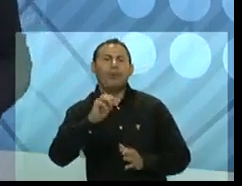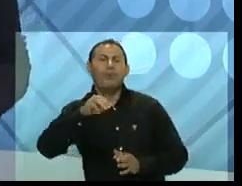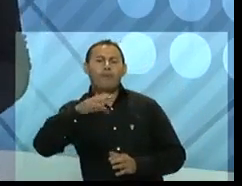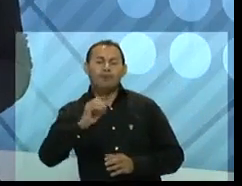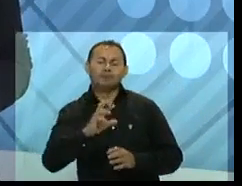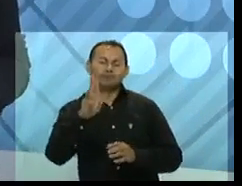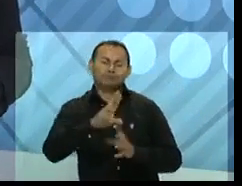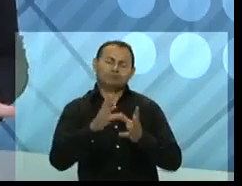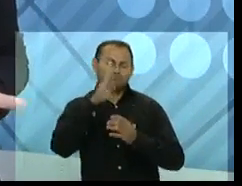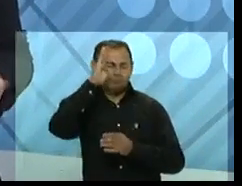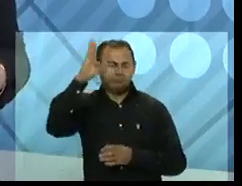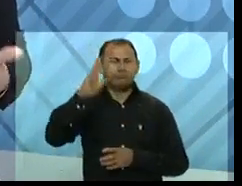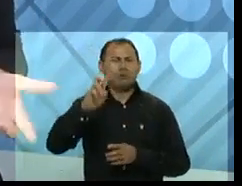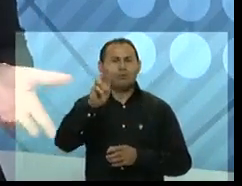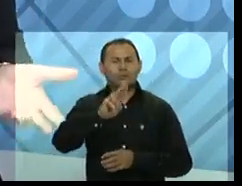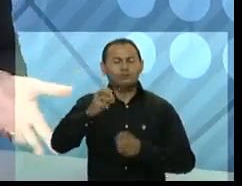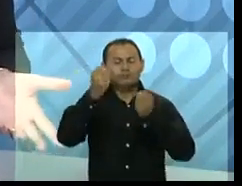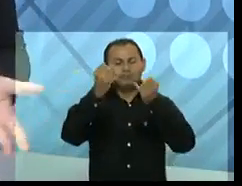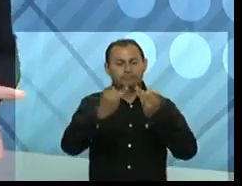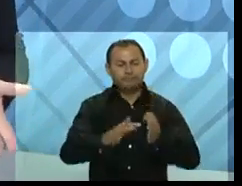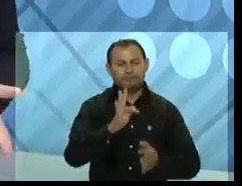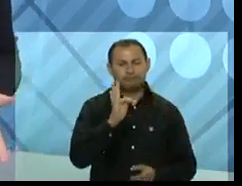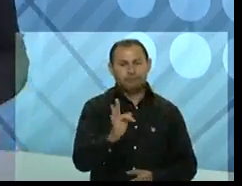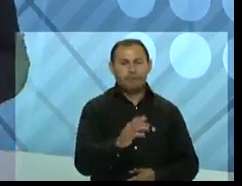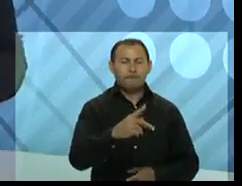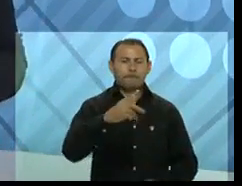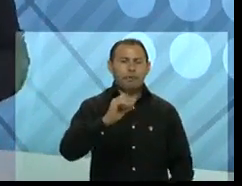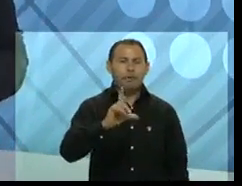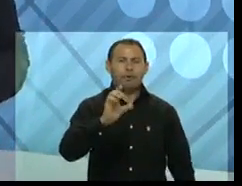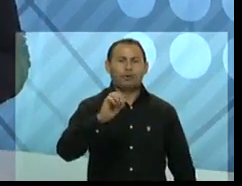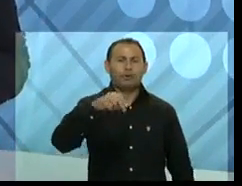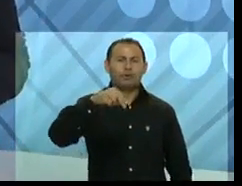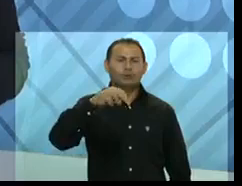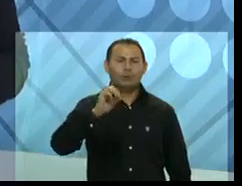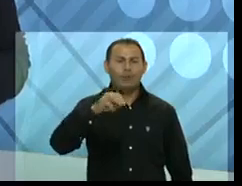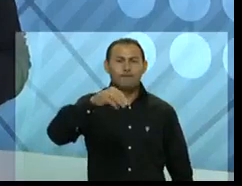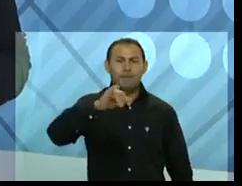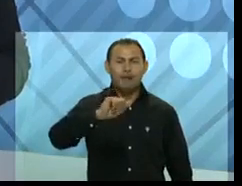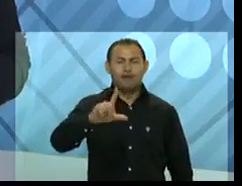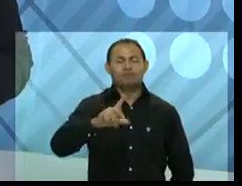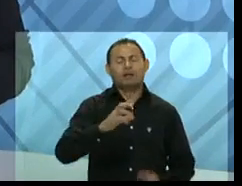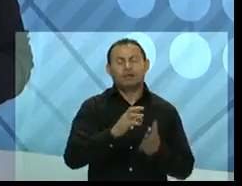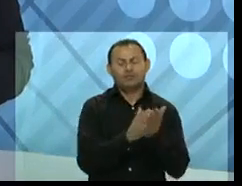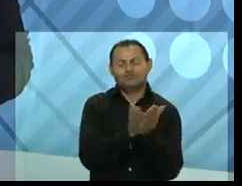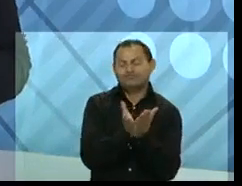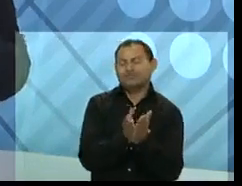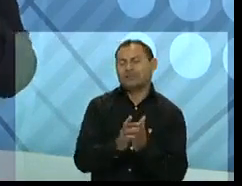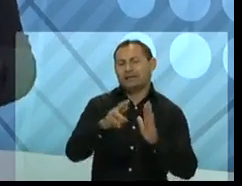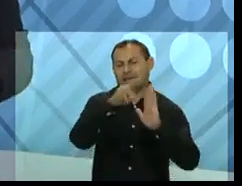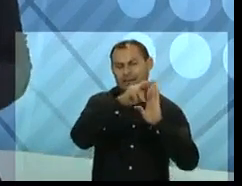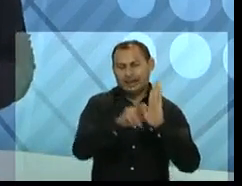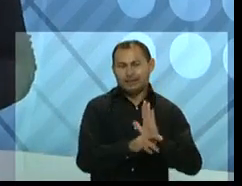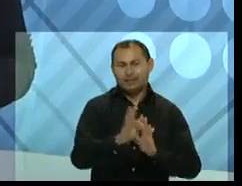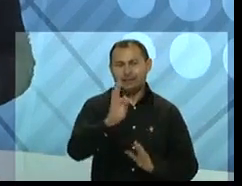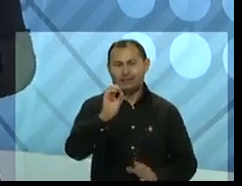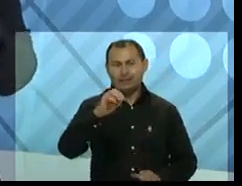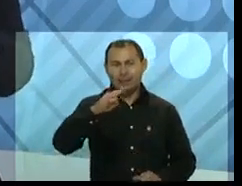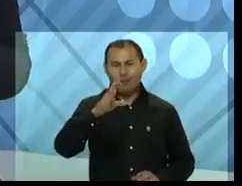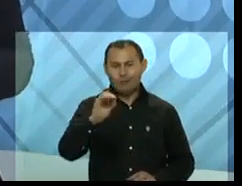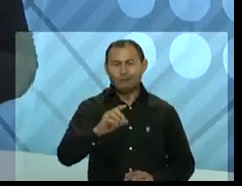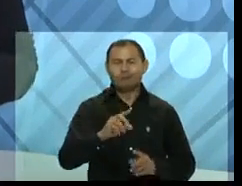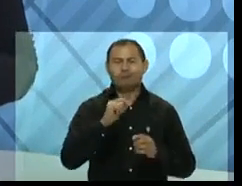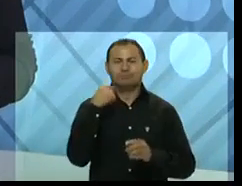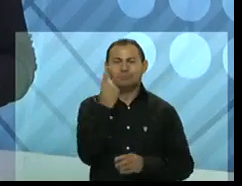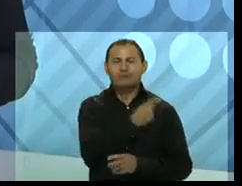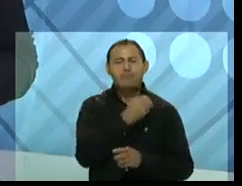utiliza muito, principalmente quando a gente está trabalhando com as funções polinomiais, não tem como fugir dessa regra do tombo, tá? Então ela é importante. E o que a